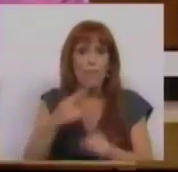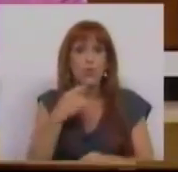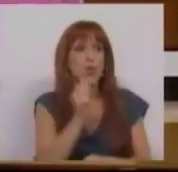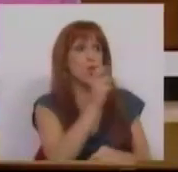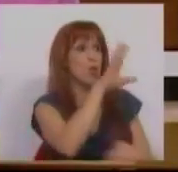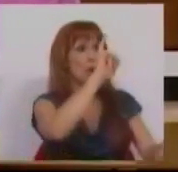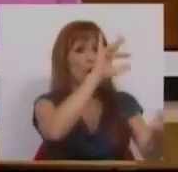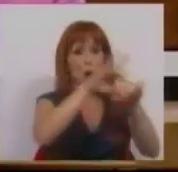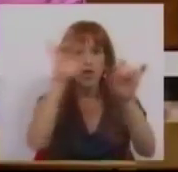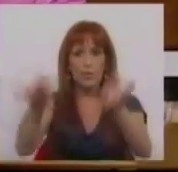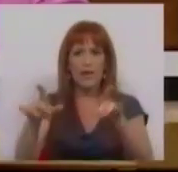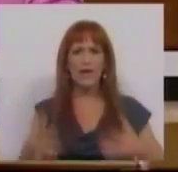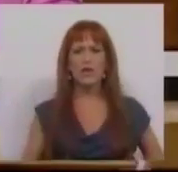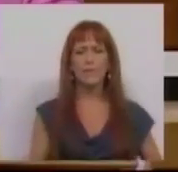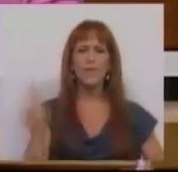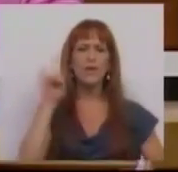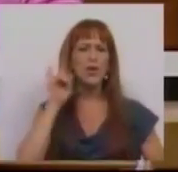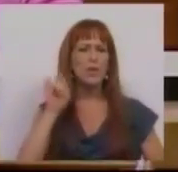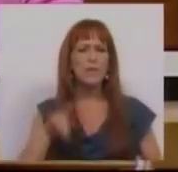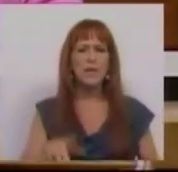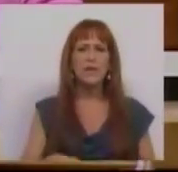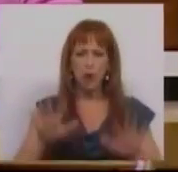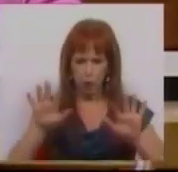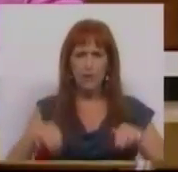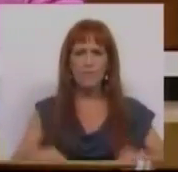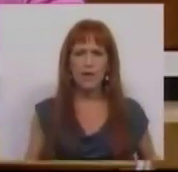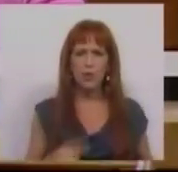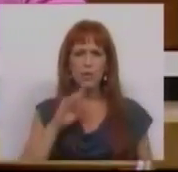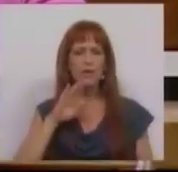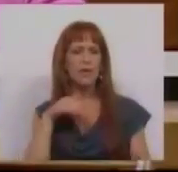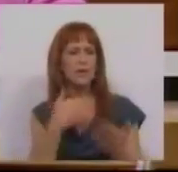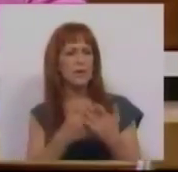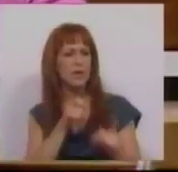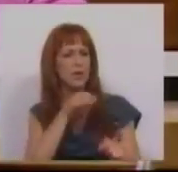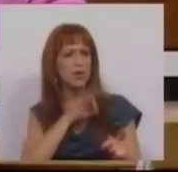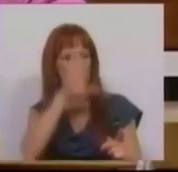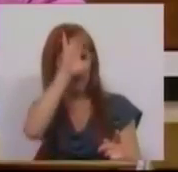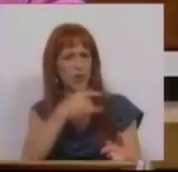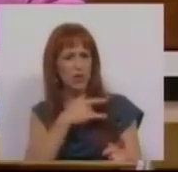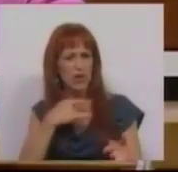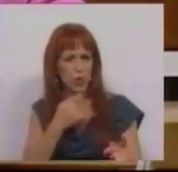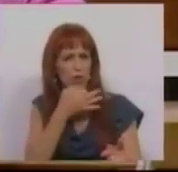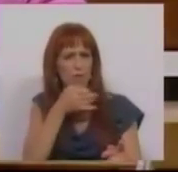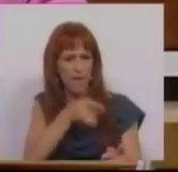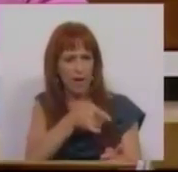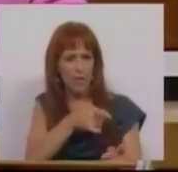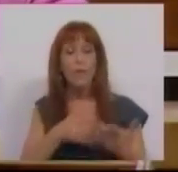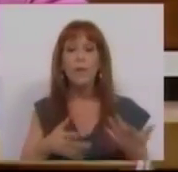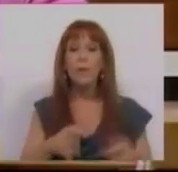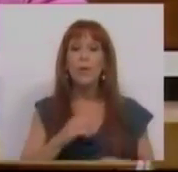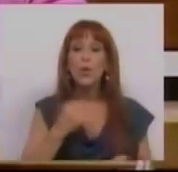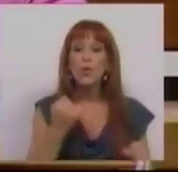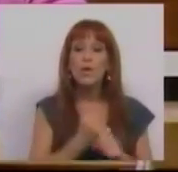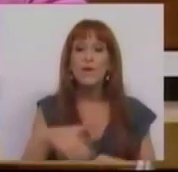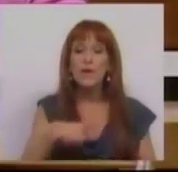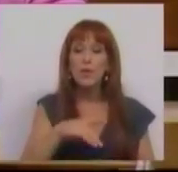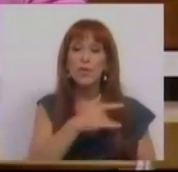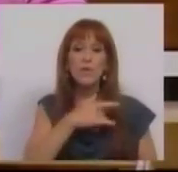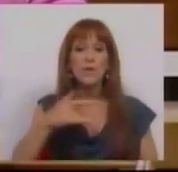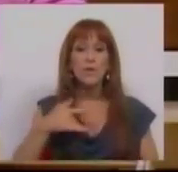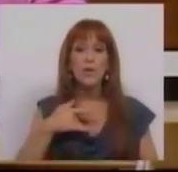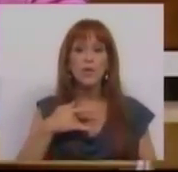muitos hospitais. Senhora Presidente, termino dirigindo-me ao Sr. Ministro da Saúde. O Serviço Nacional